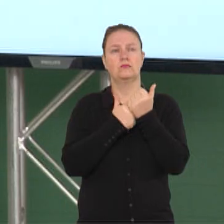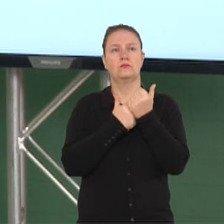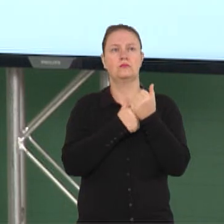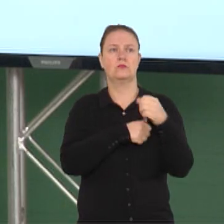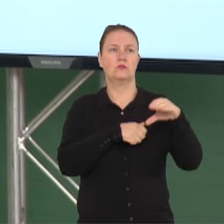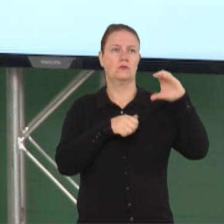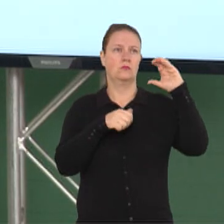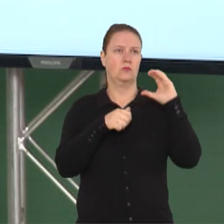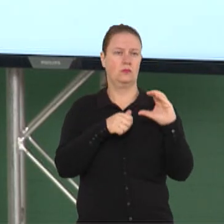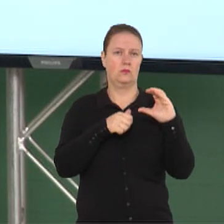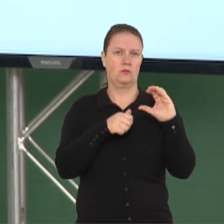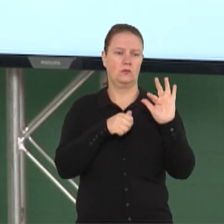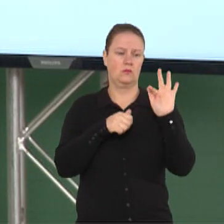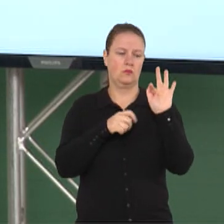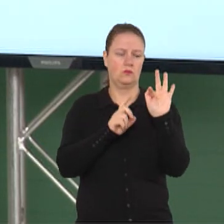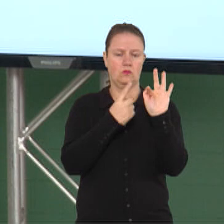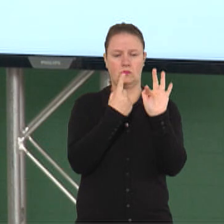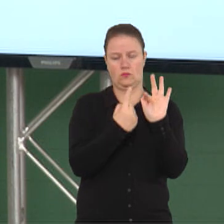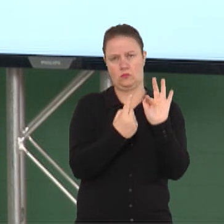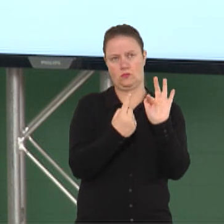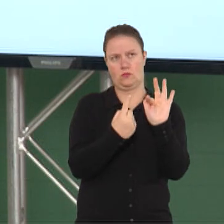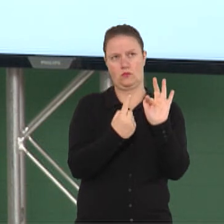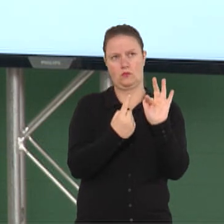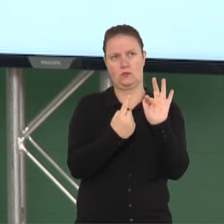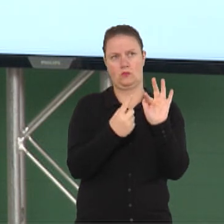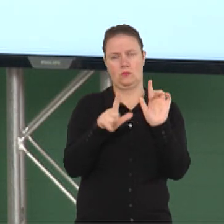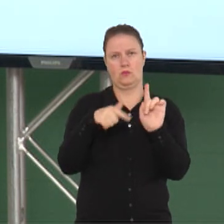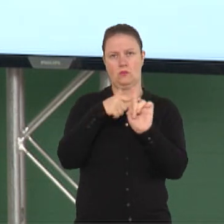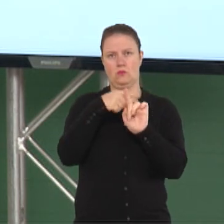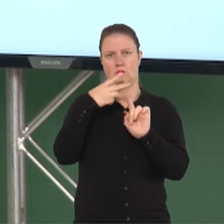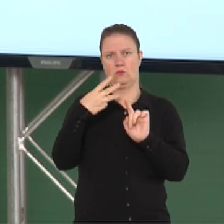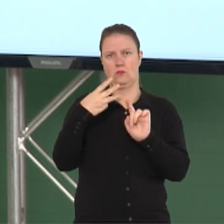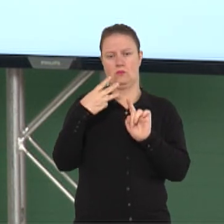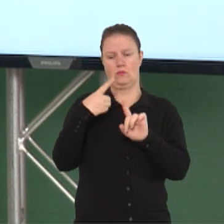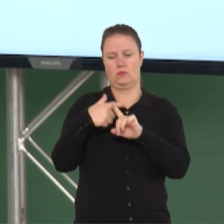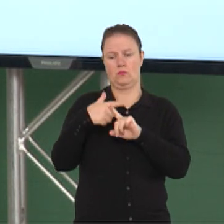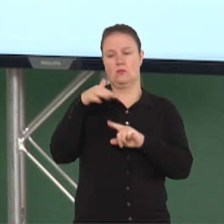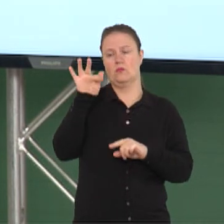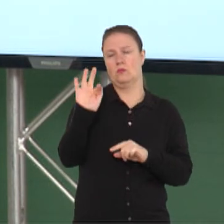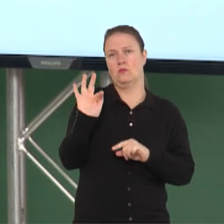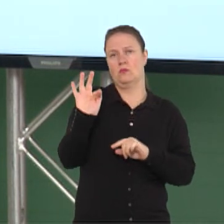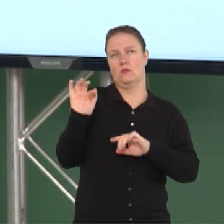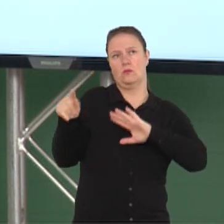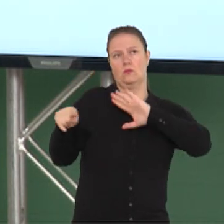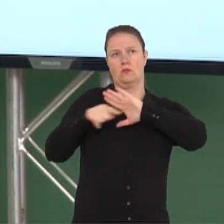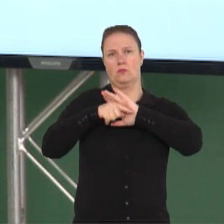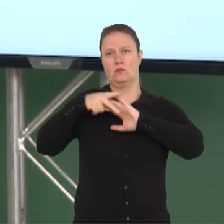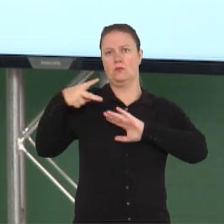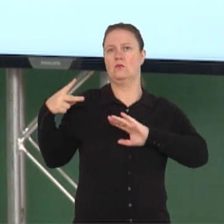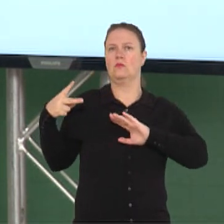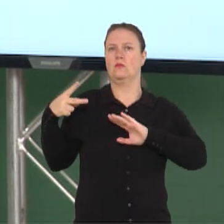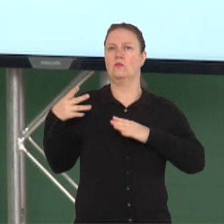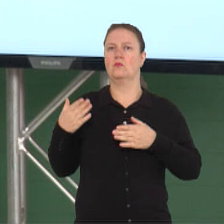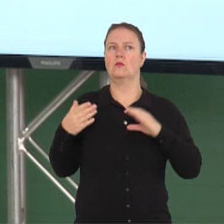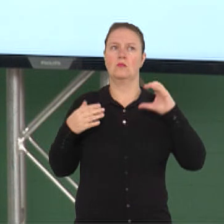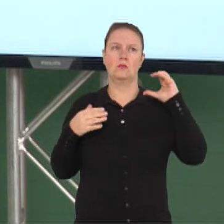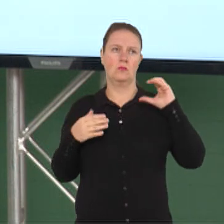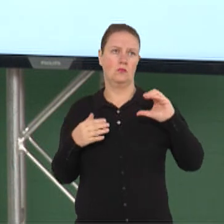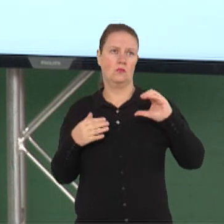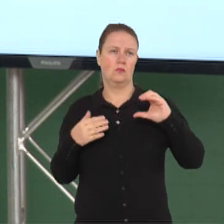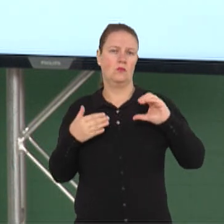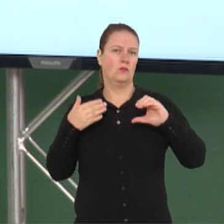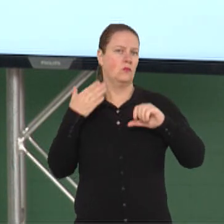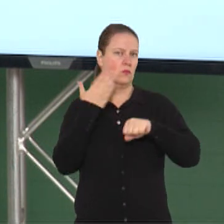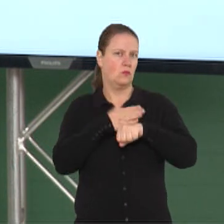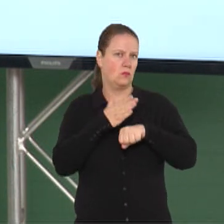Depois, na letra C, eu tenho f de 1 mais 3 vezes f de menos 2. Essa letra C eu também vou fazer com